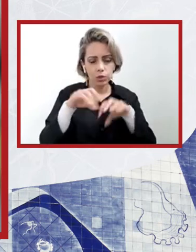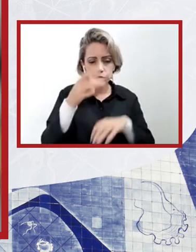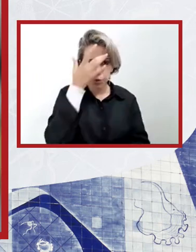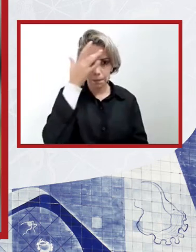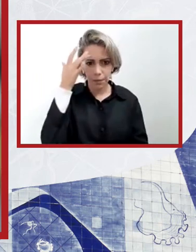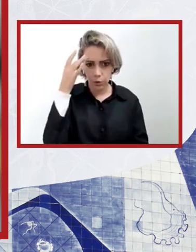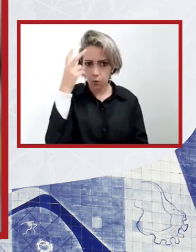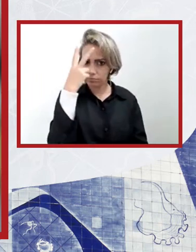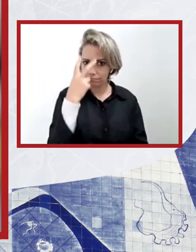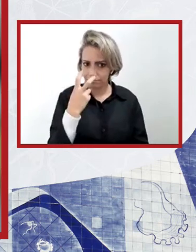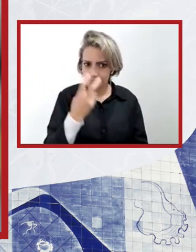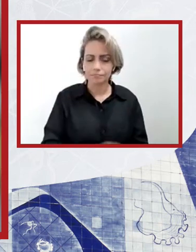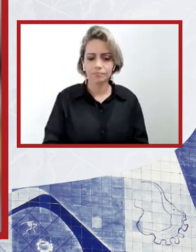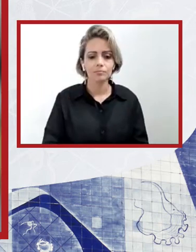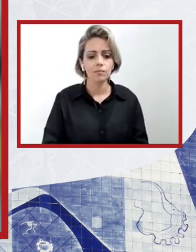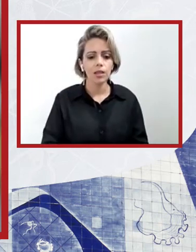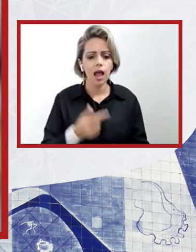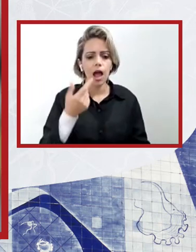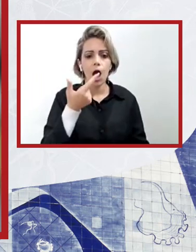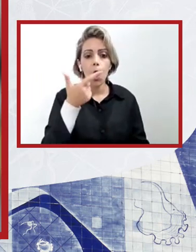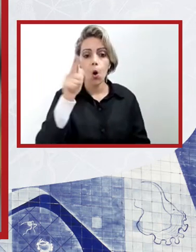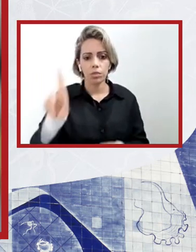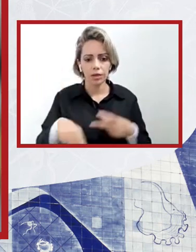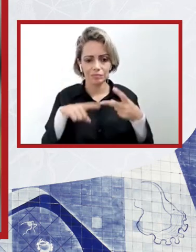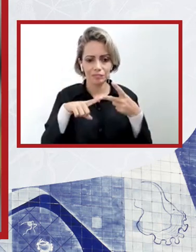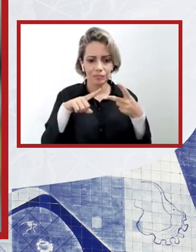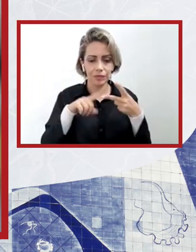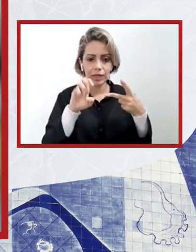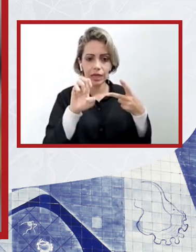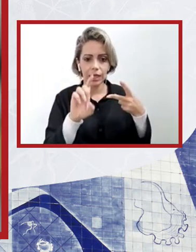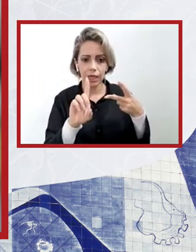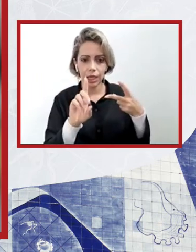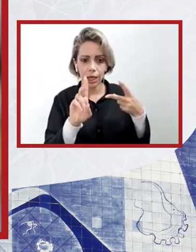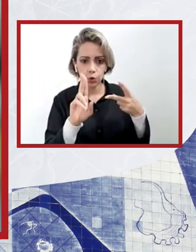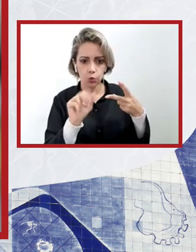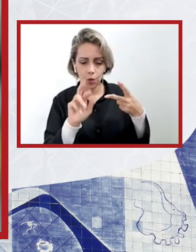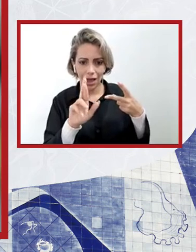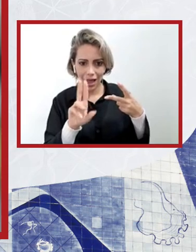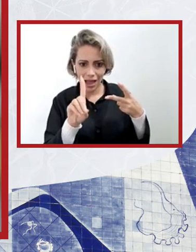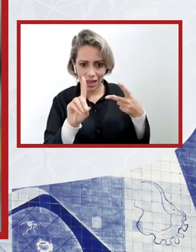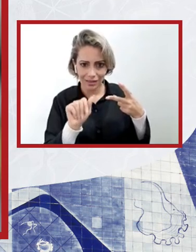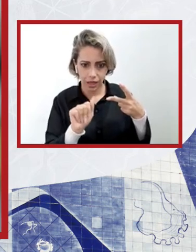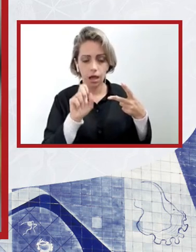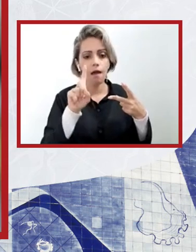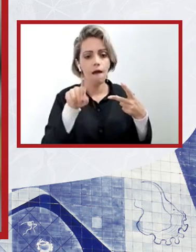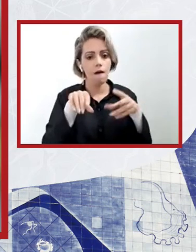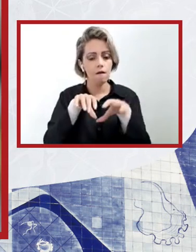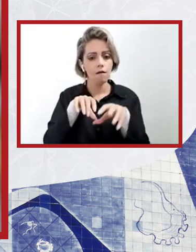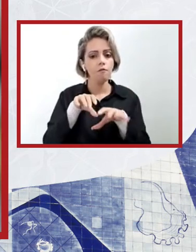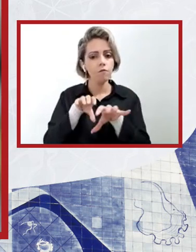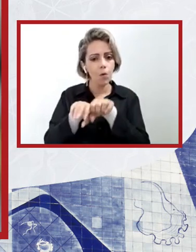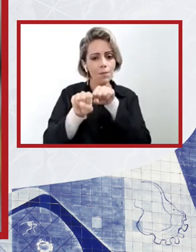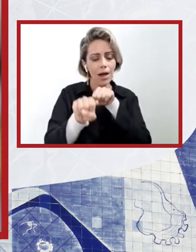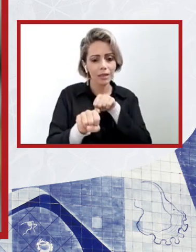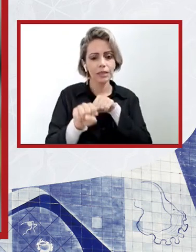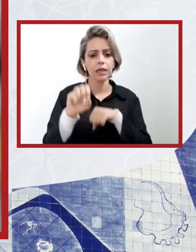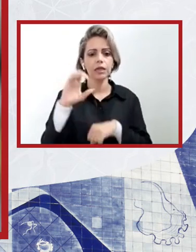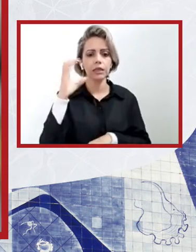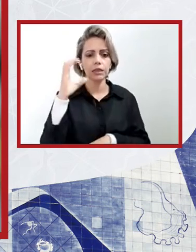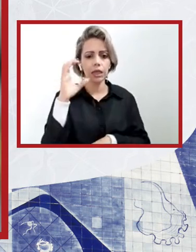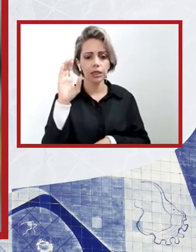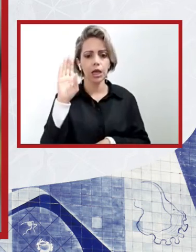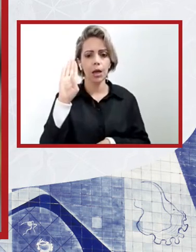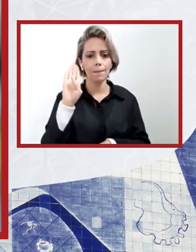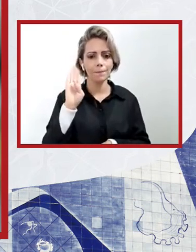visual. Nossa outra mediadora é a Eduarda Santos Emerec Lima, que é graduada em Ciências Biológicas na PUC Rio